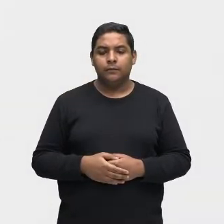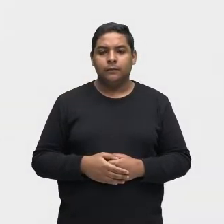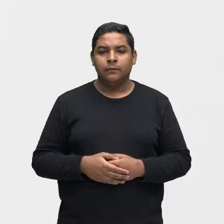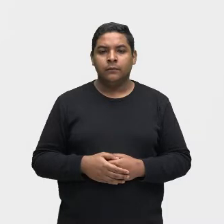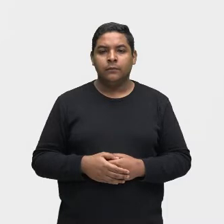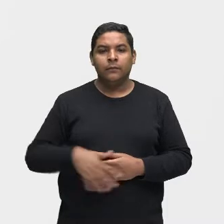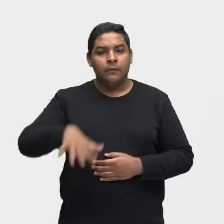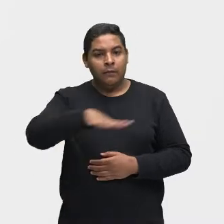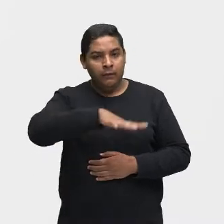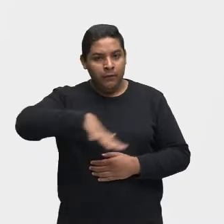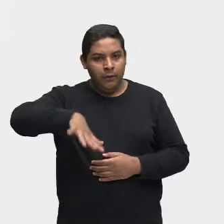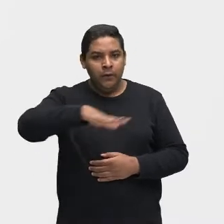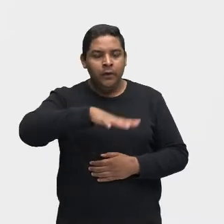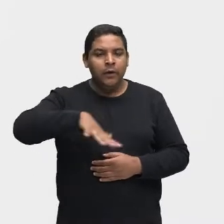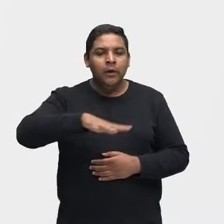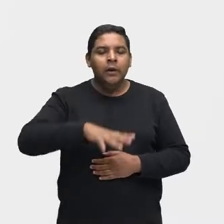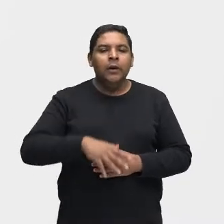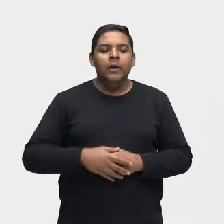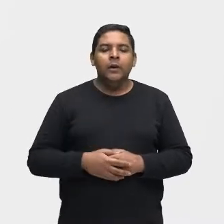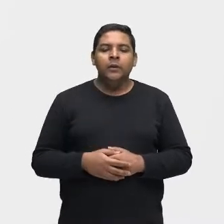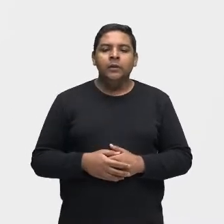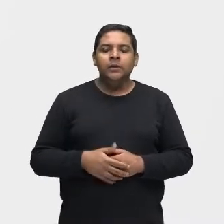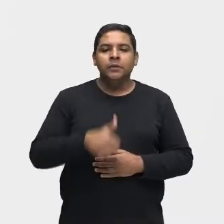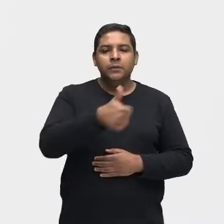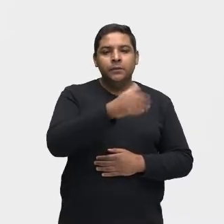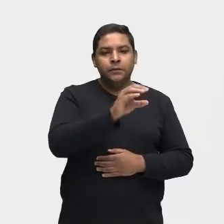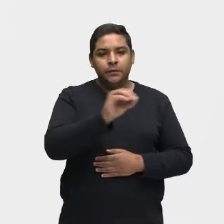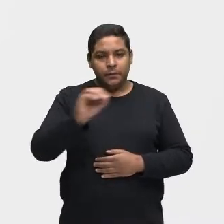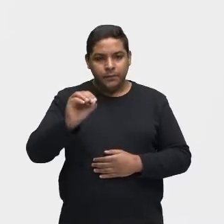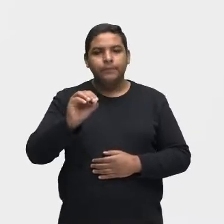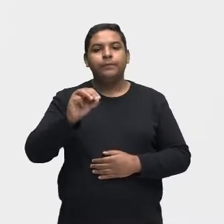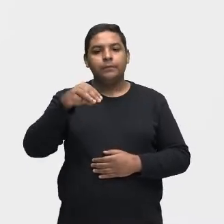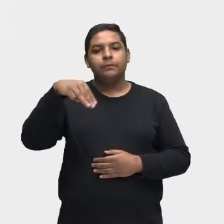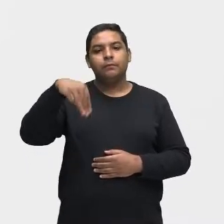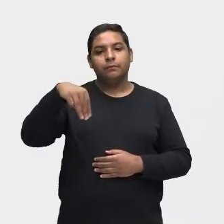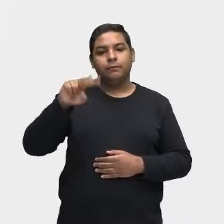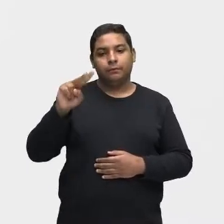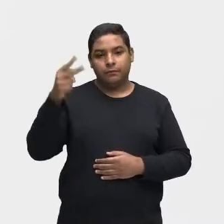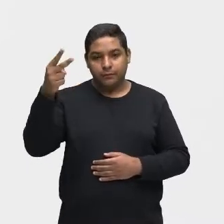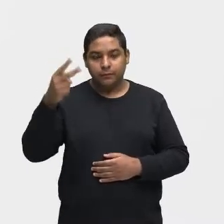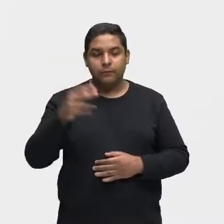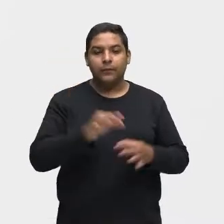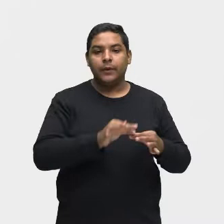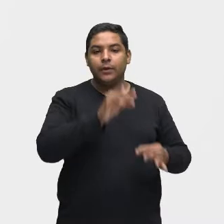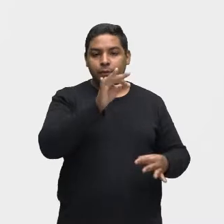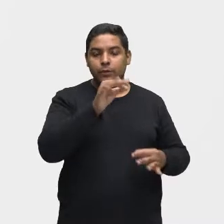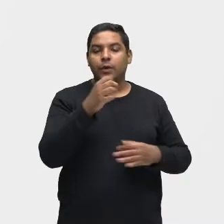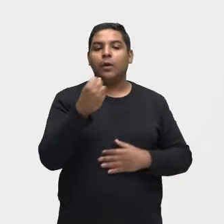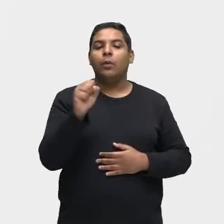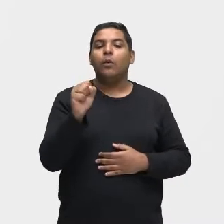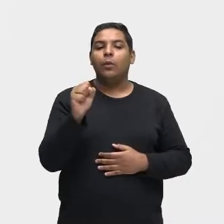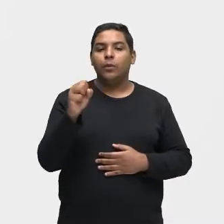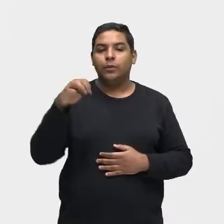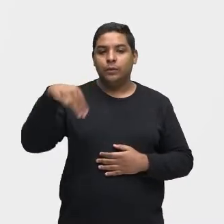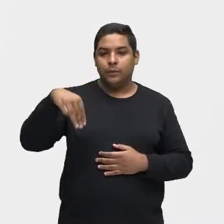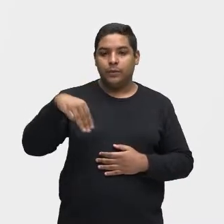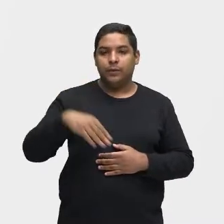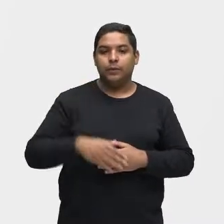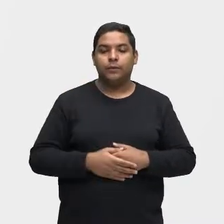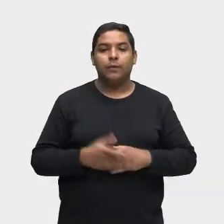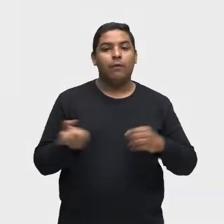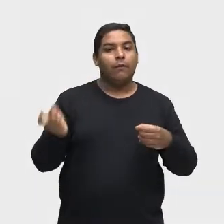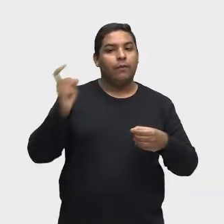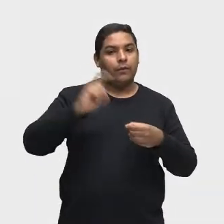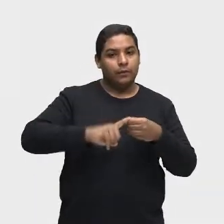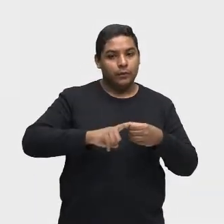A área, né, já tirei 100 metros quadrados. Altura, 8 metros. Pessoal, voltando na cartela